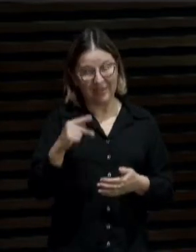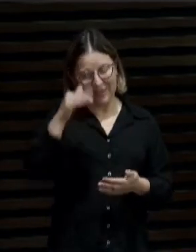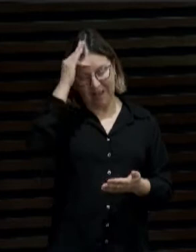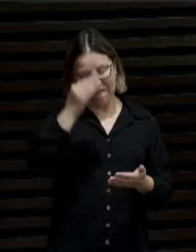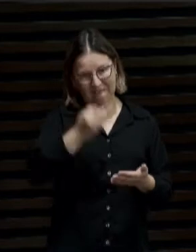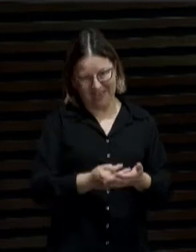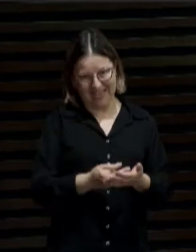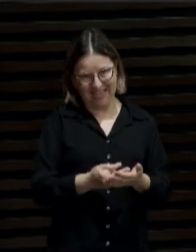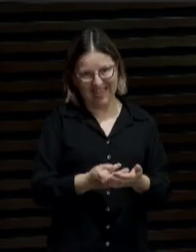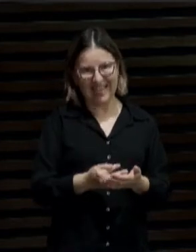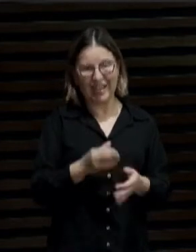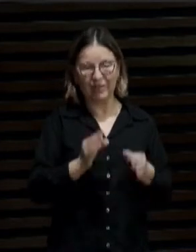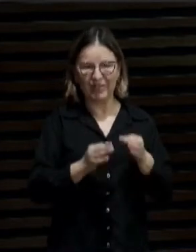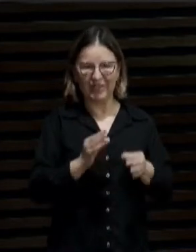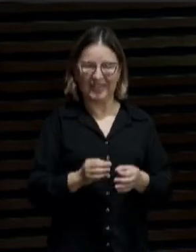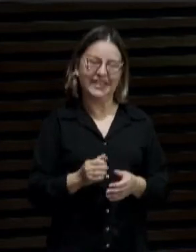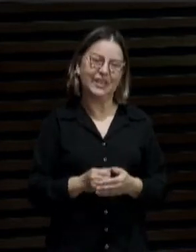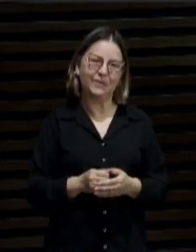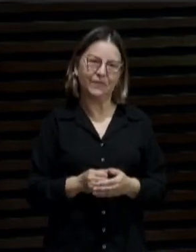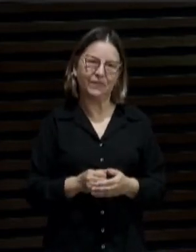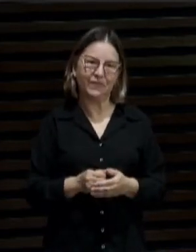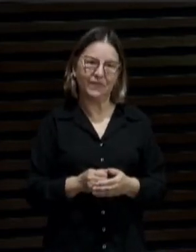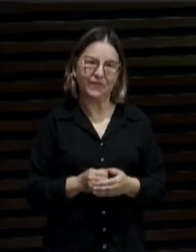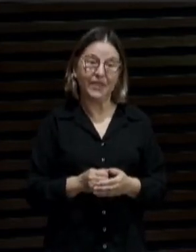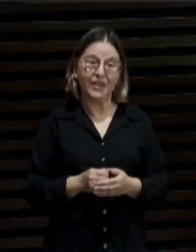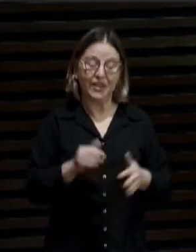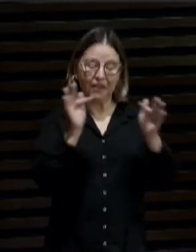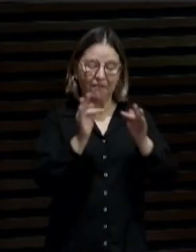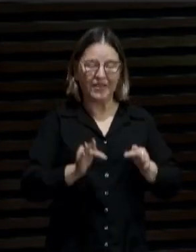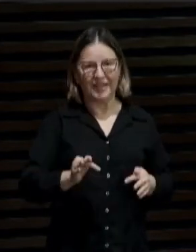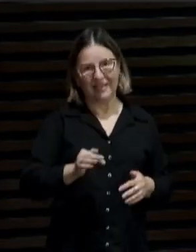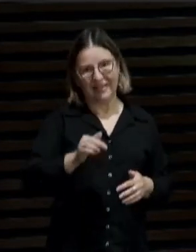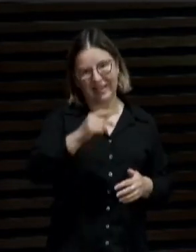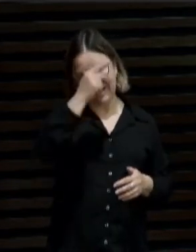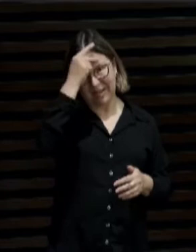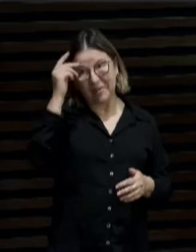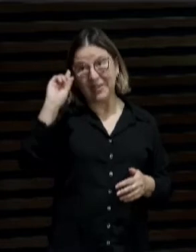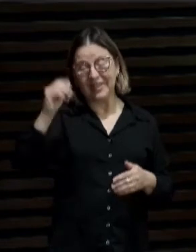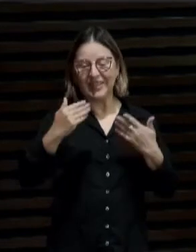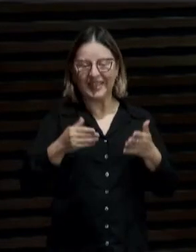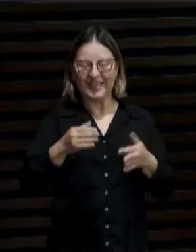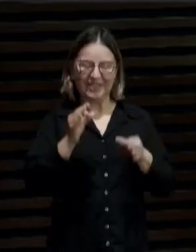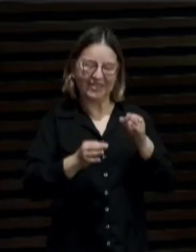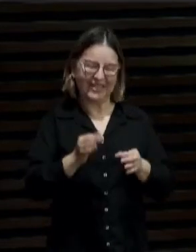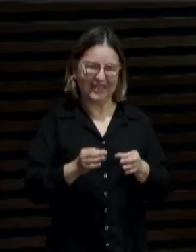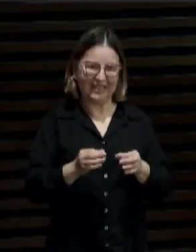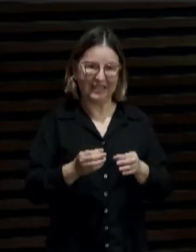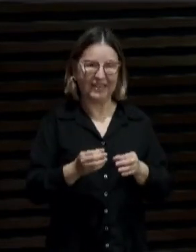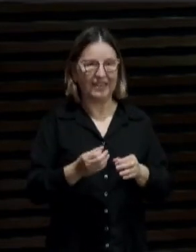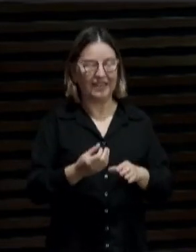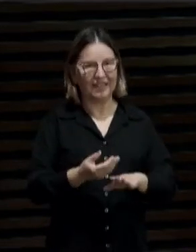ser bem-aventurado o homem a quem Deus atribui justiça independentemente de obras. Bem-aventurados aqueles